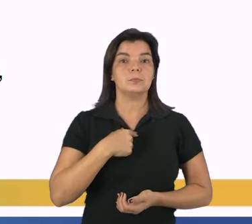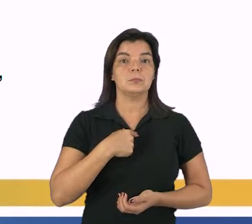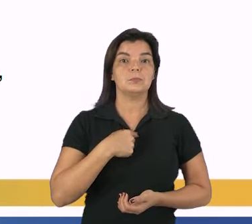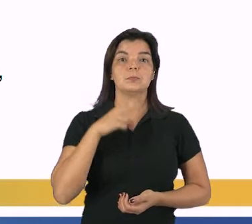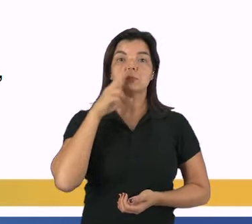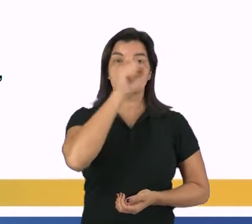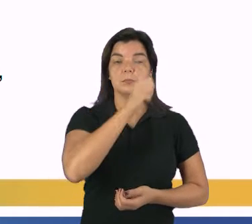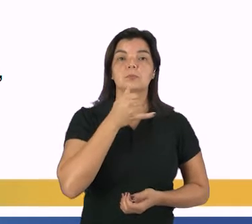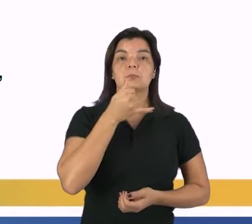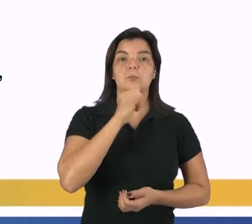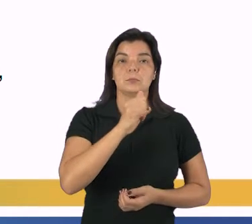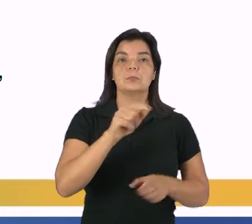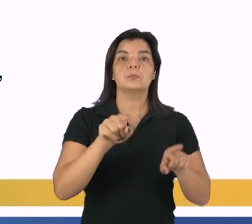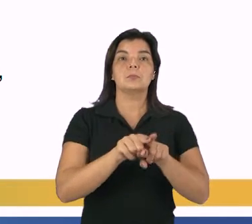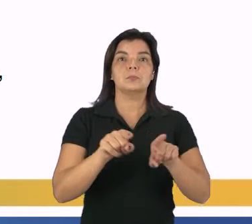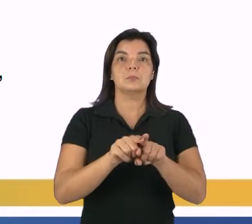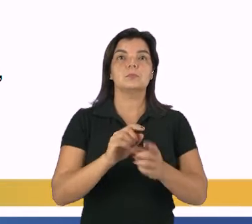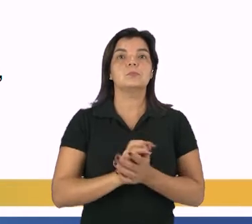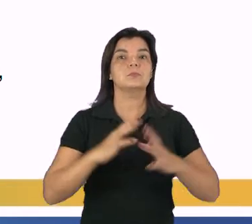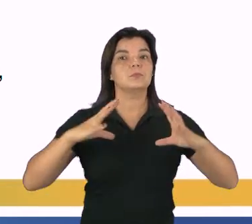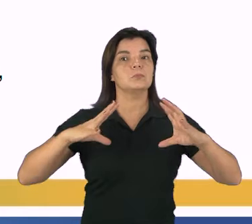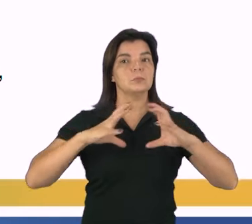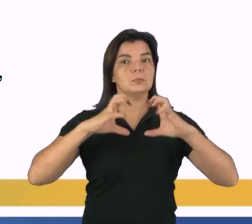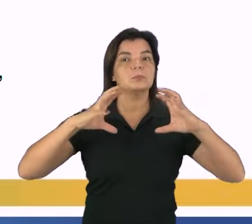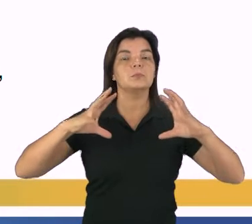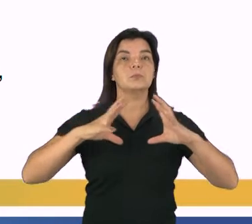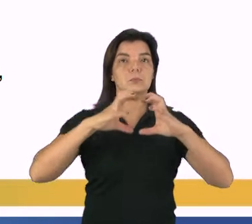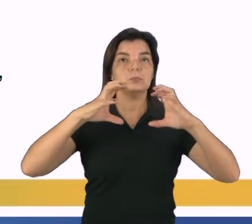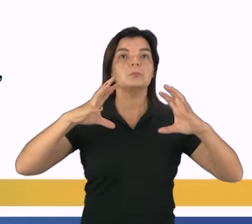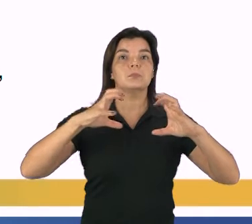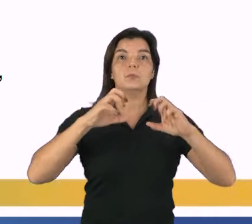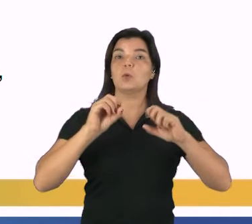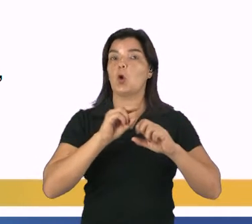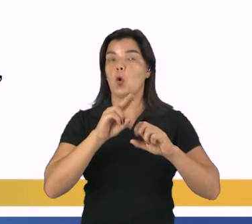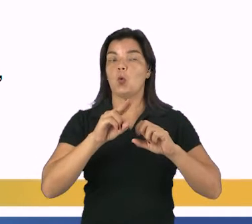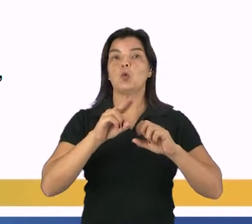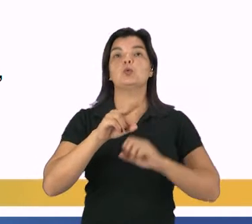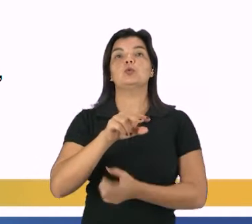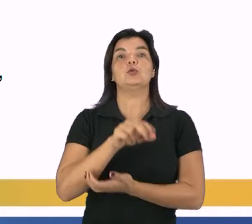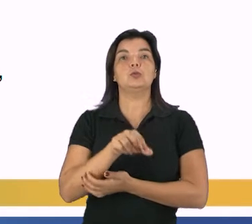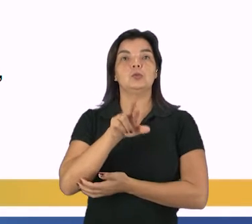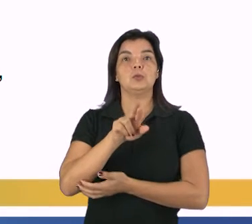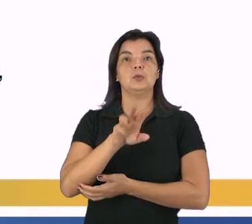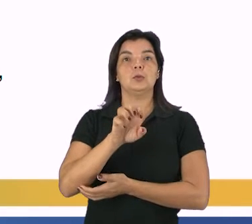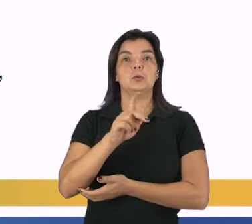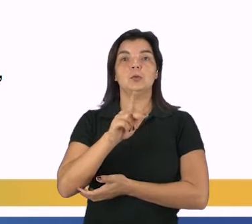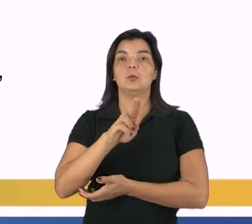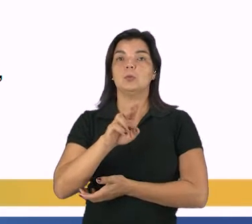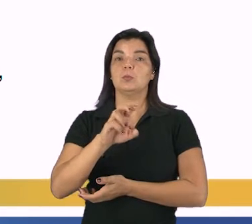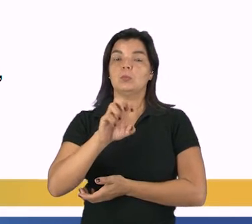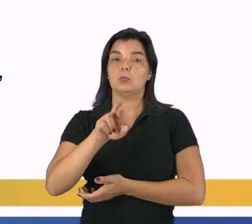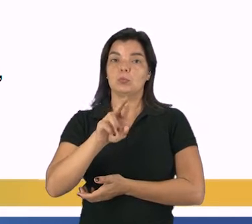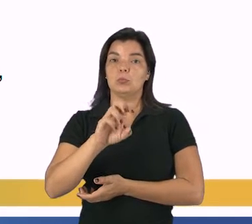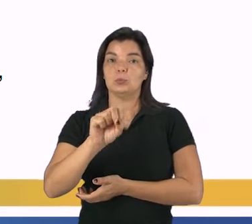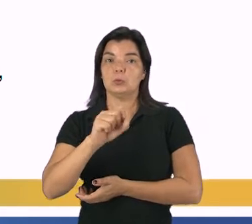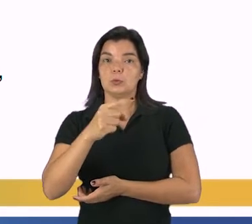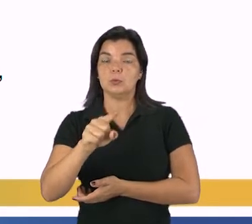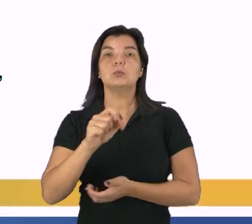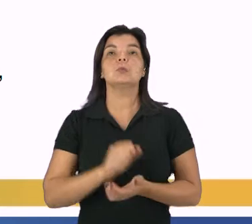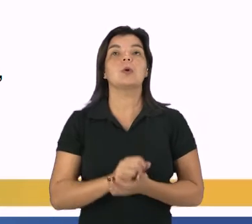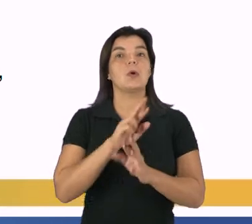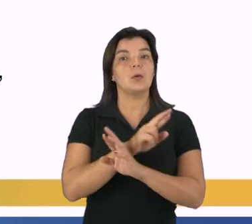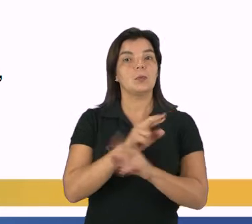tá? Dificilmente terá outro valor, então sempre vai ser um valor fixo. Então a distância em metro, tá? O valor das cargas